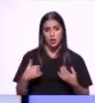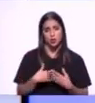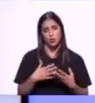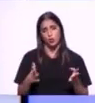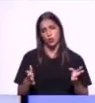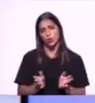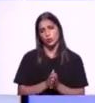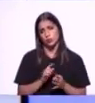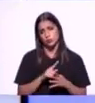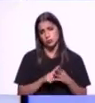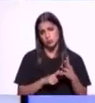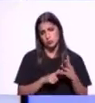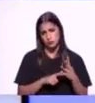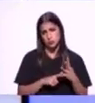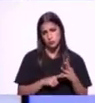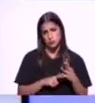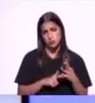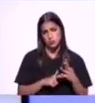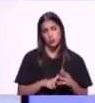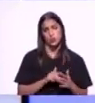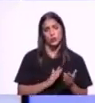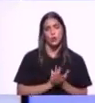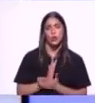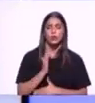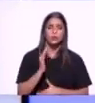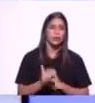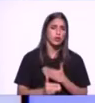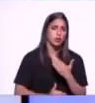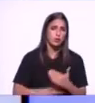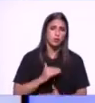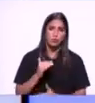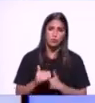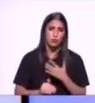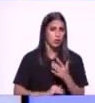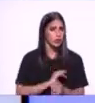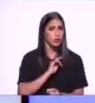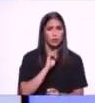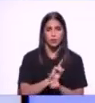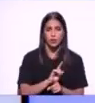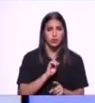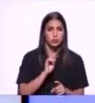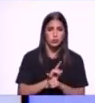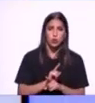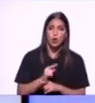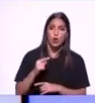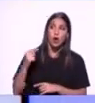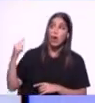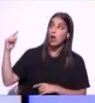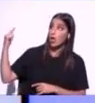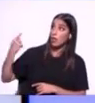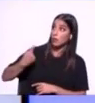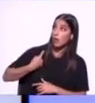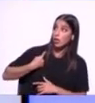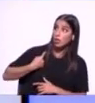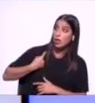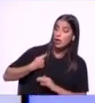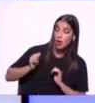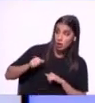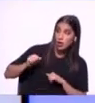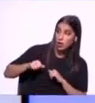todos eles, seguem uma cartilha. O Futebol Porto não tem cartilha. É uma